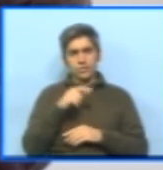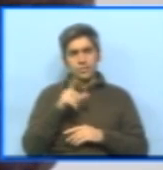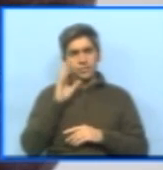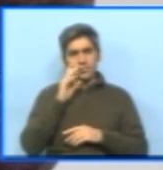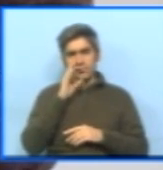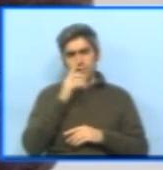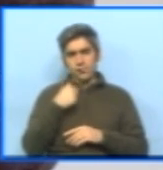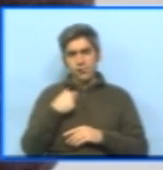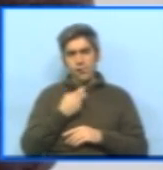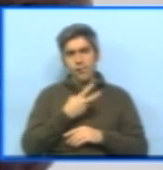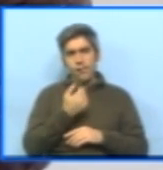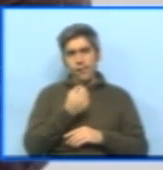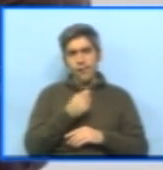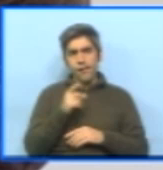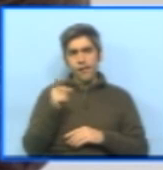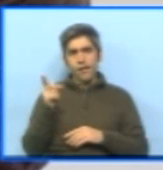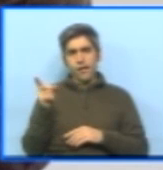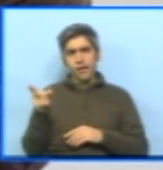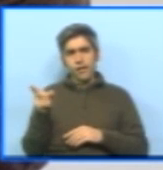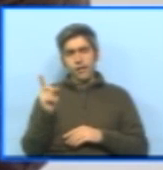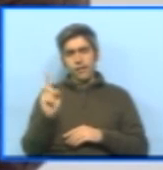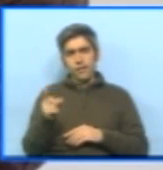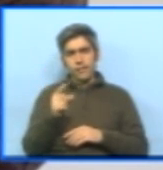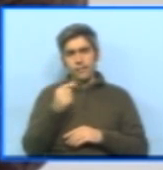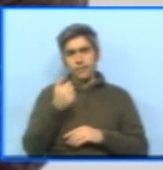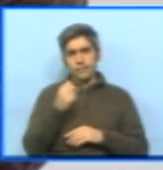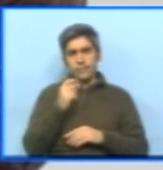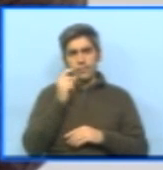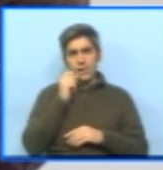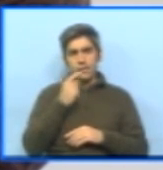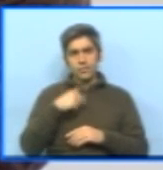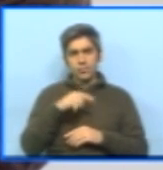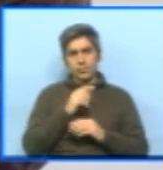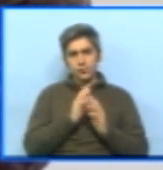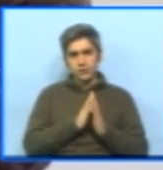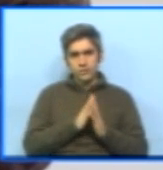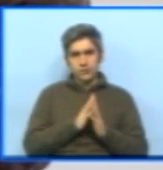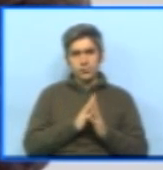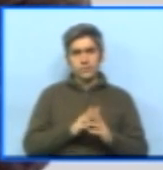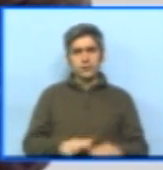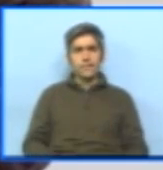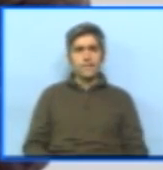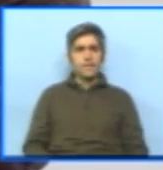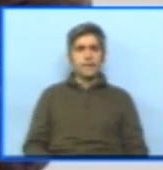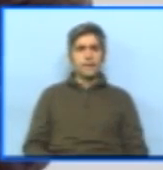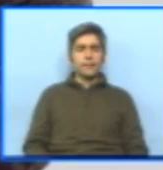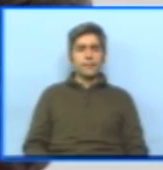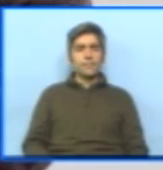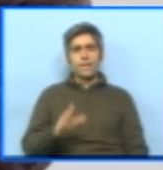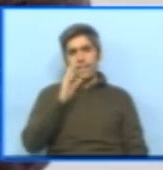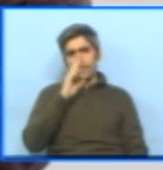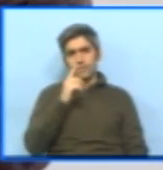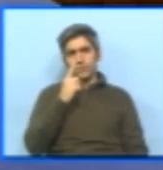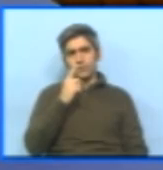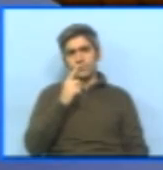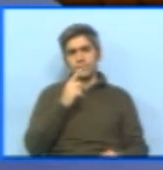se nós somos 50 irmãos, vai ter que rezar 50 Pai Nossos. Mas acontece pedirem-nos, por exemplo, um